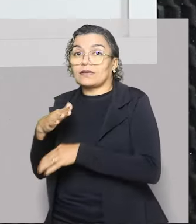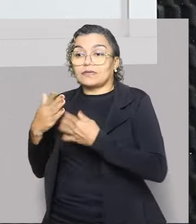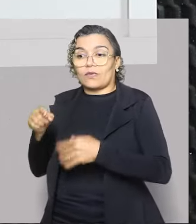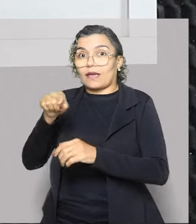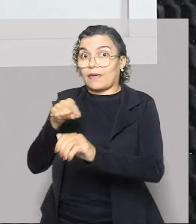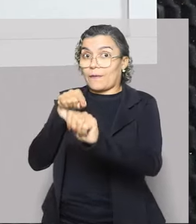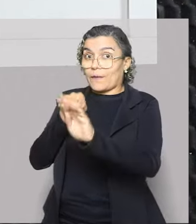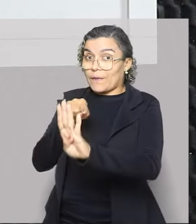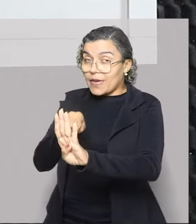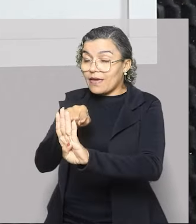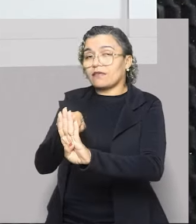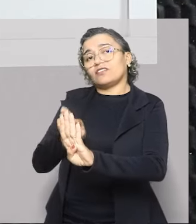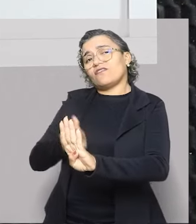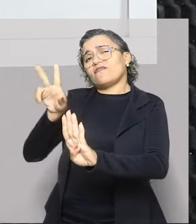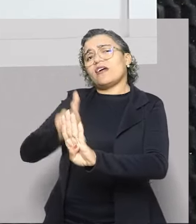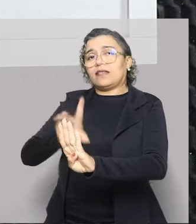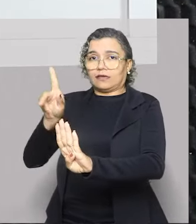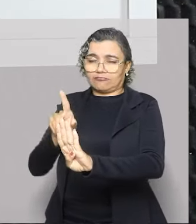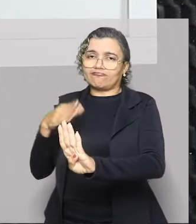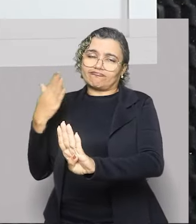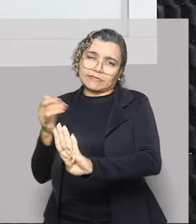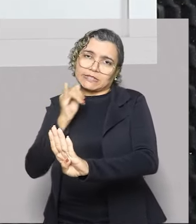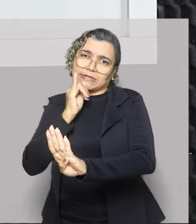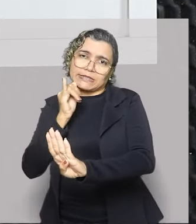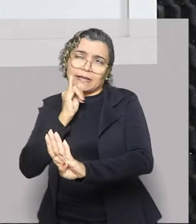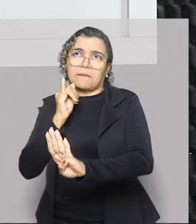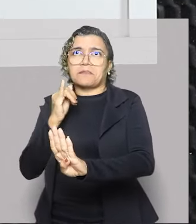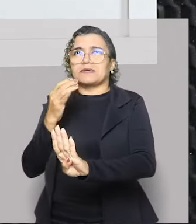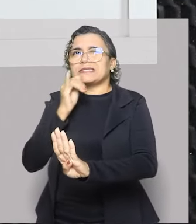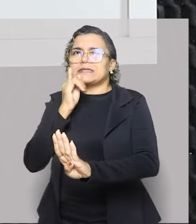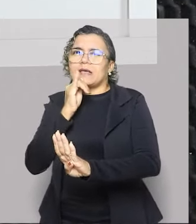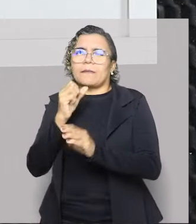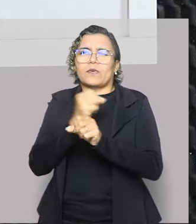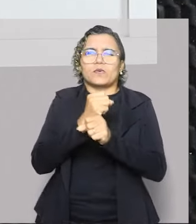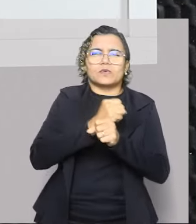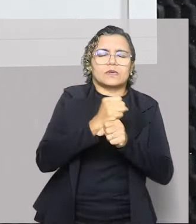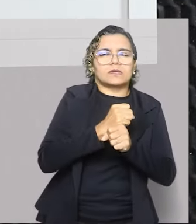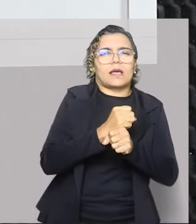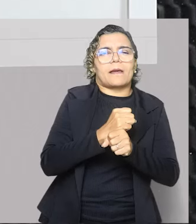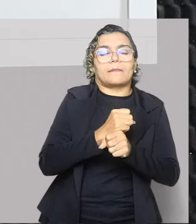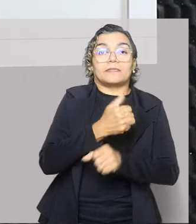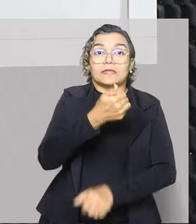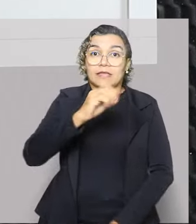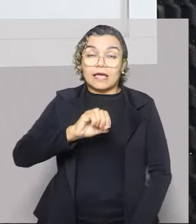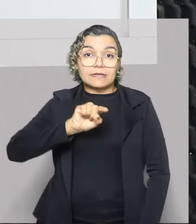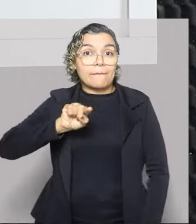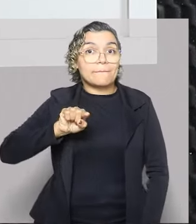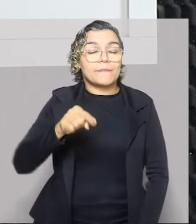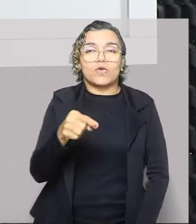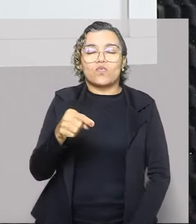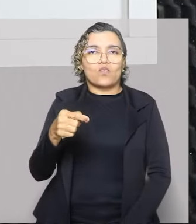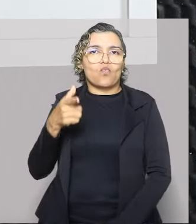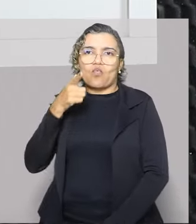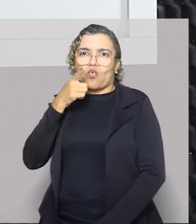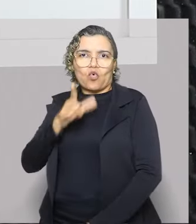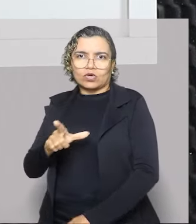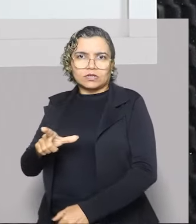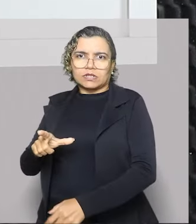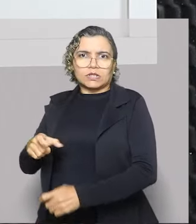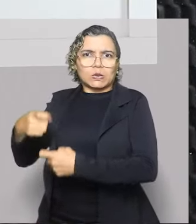situações situações mais adversas Pode ser que daqui a 10.000 anos eles não consigam mais cruzar entre